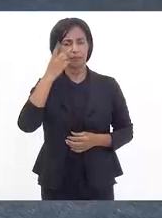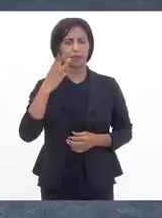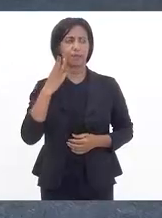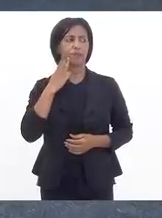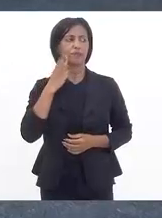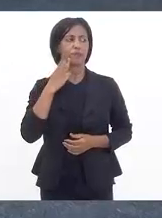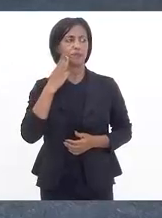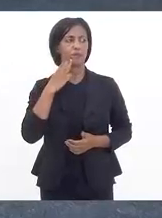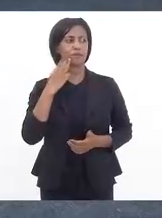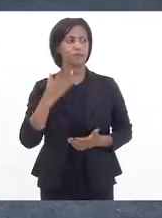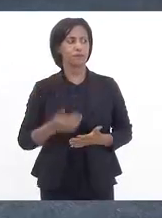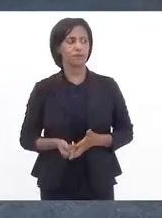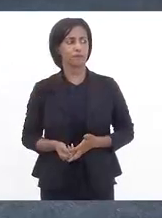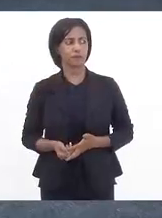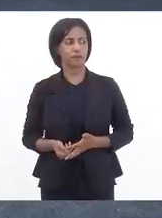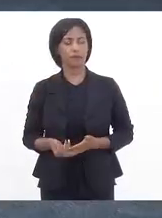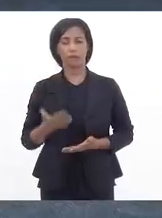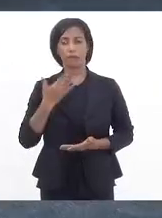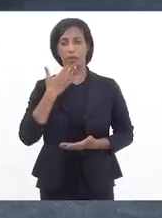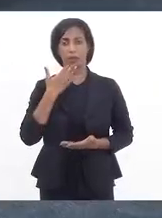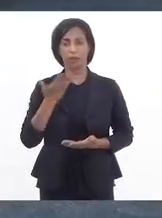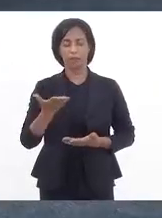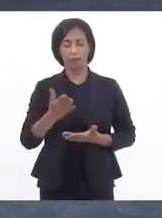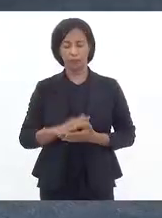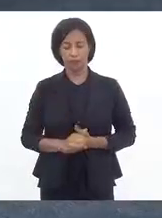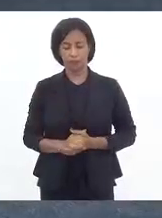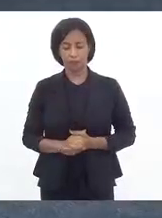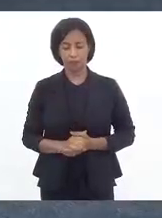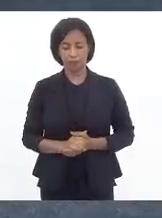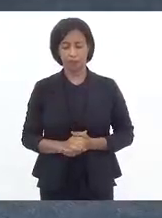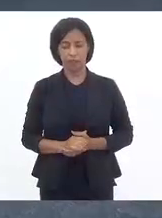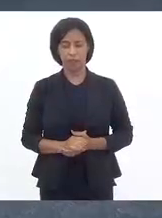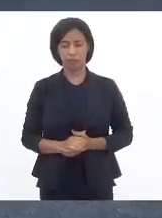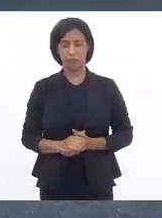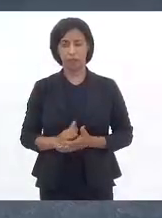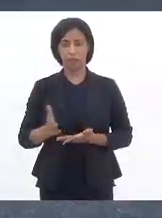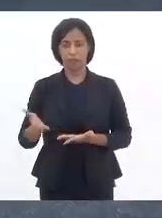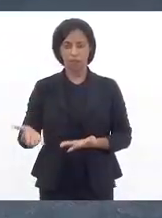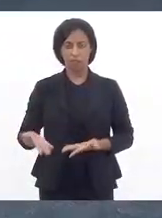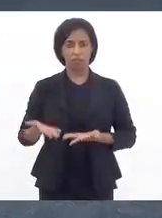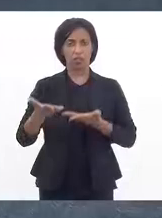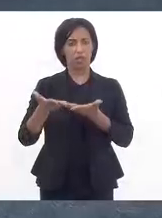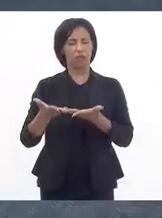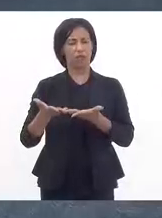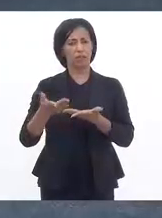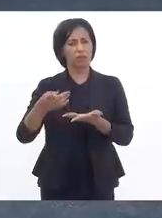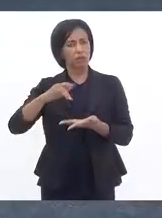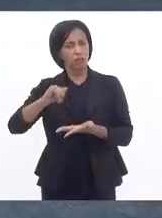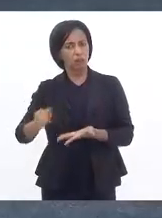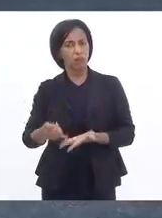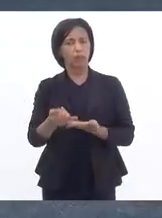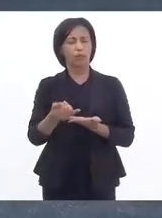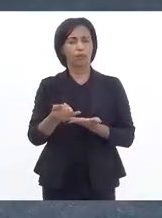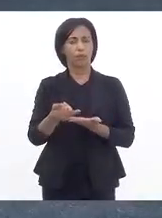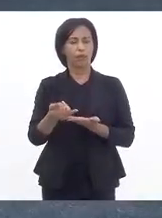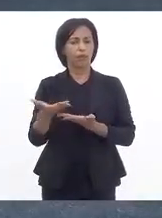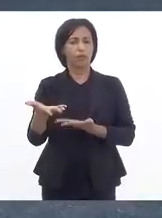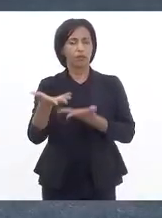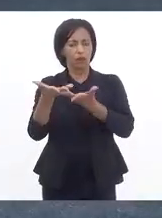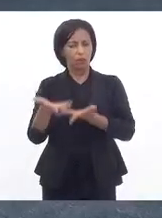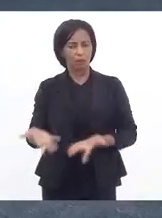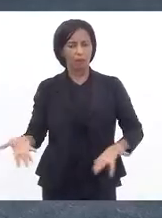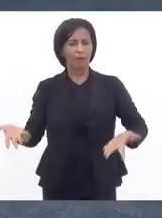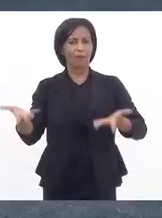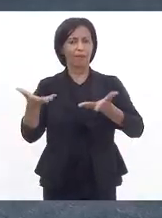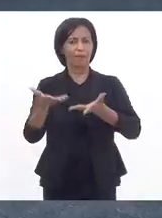por pedir essa questão né de levantar aqui a nossa possibilidade de estar